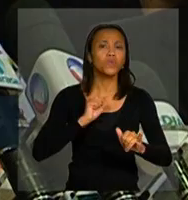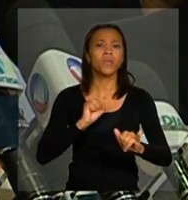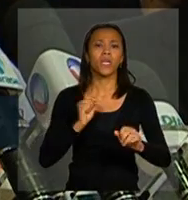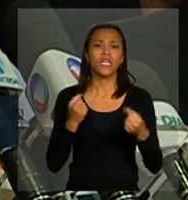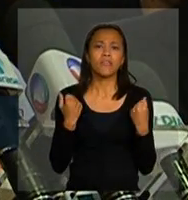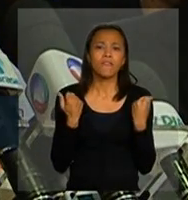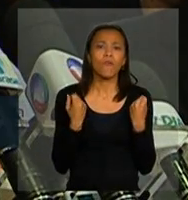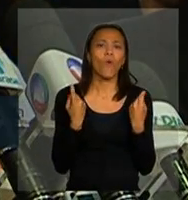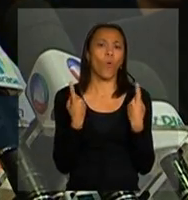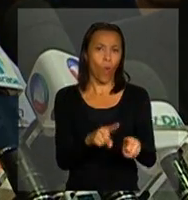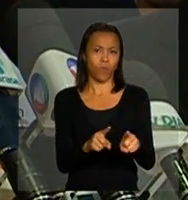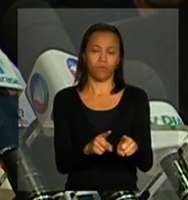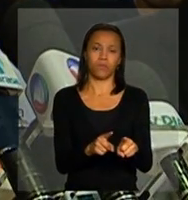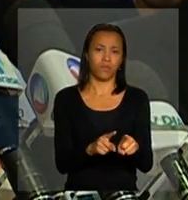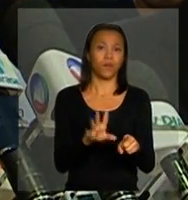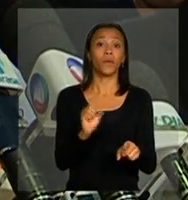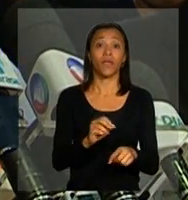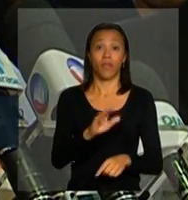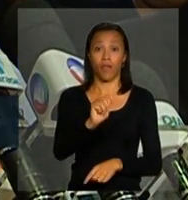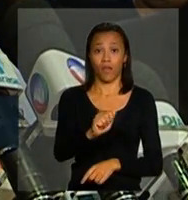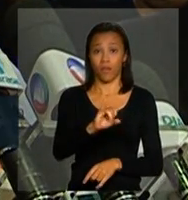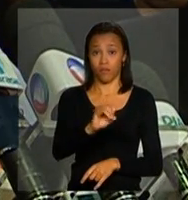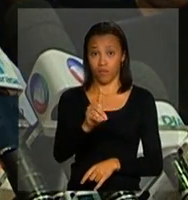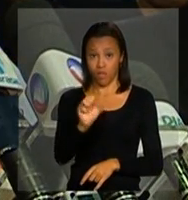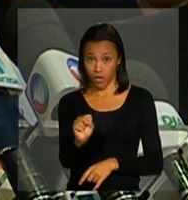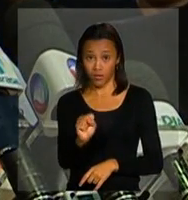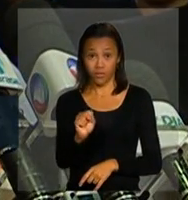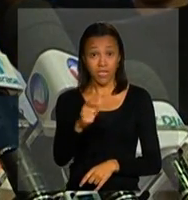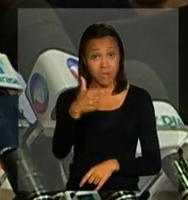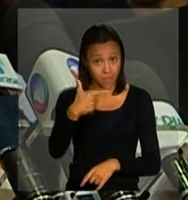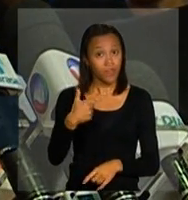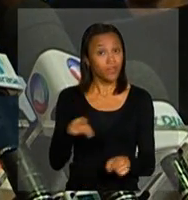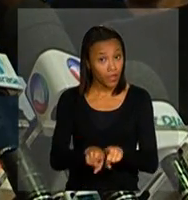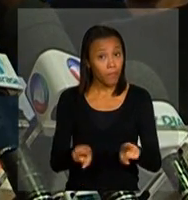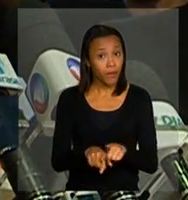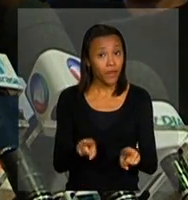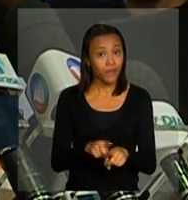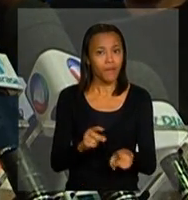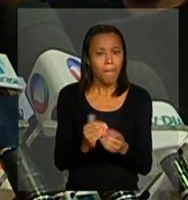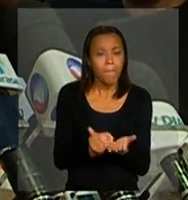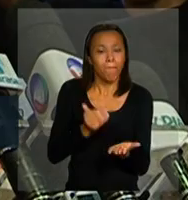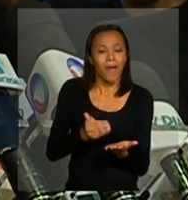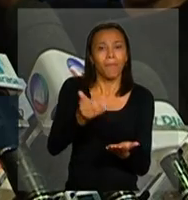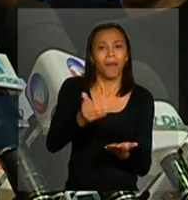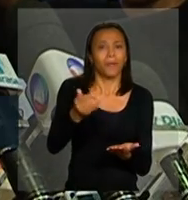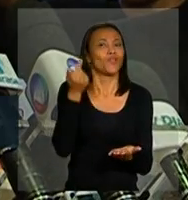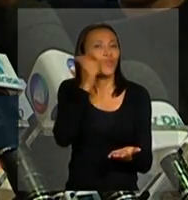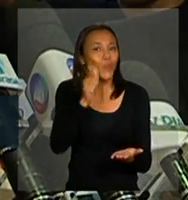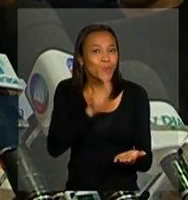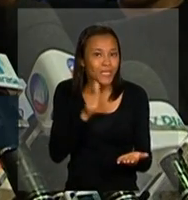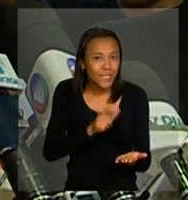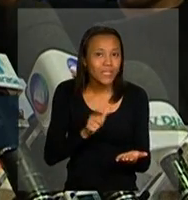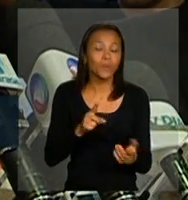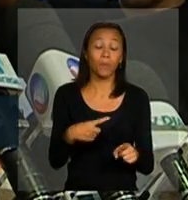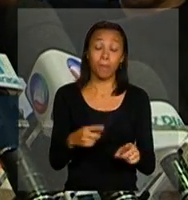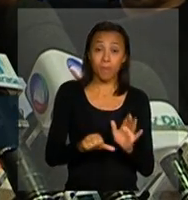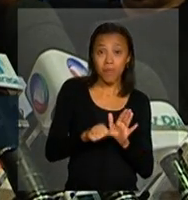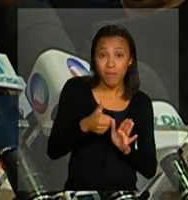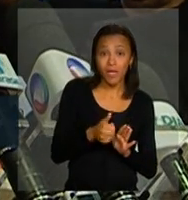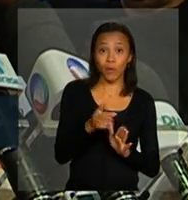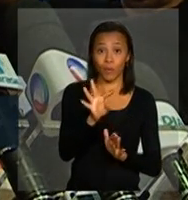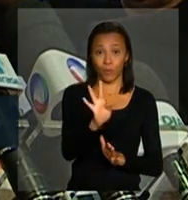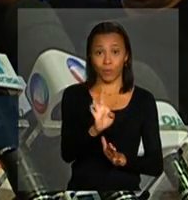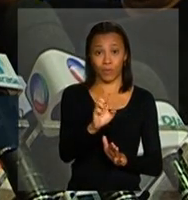enfrentar a luta contra a AIDS, alguns avanços importantes. Em primeiro lugar, aumentamos a testagem